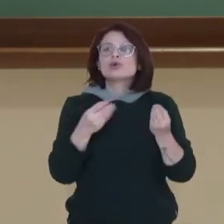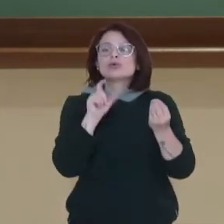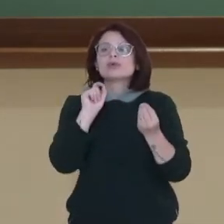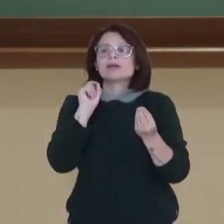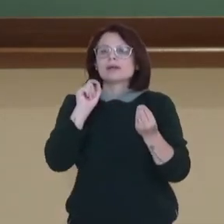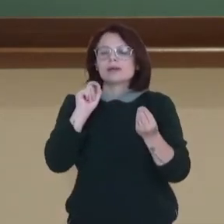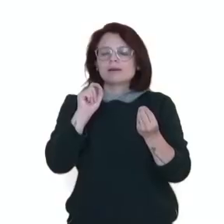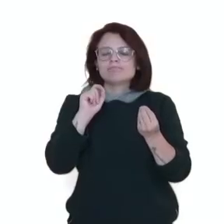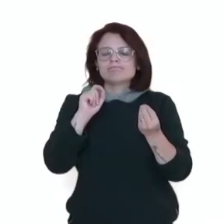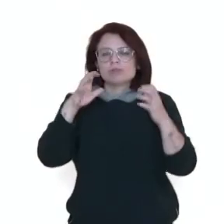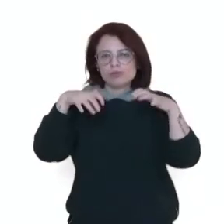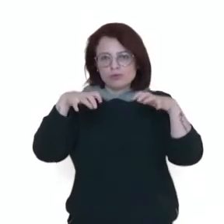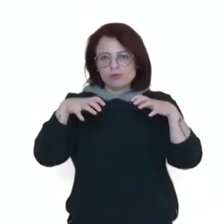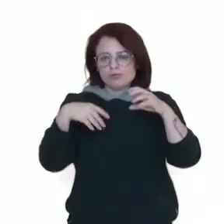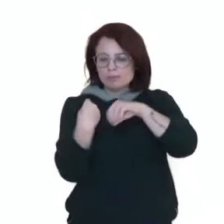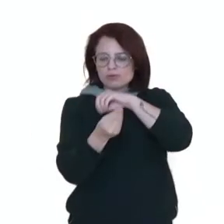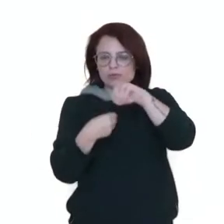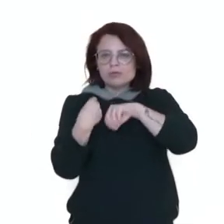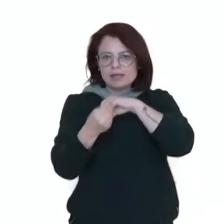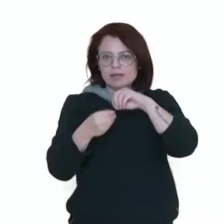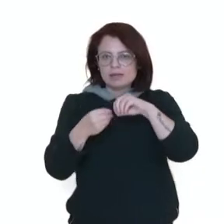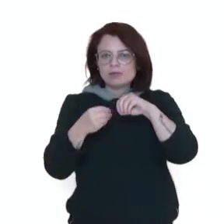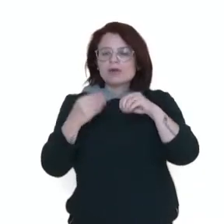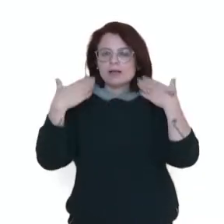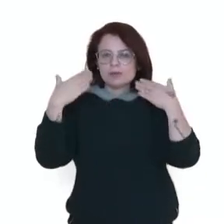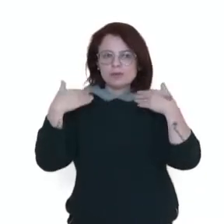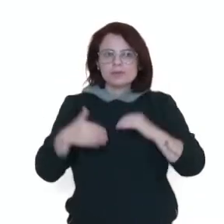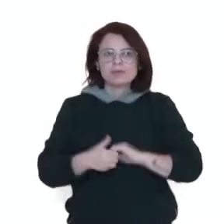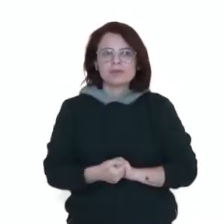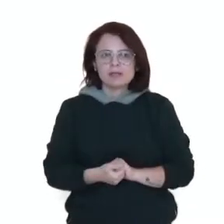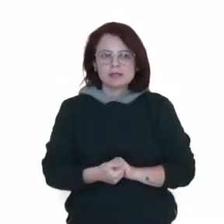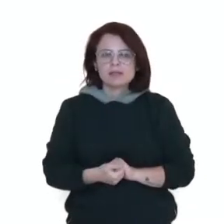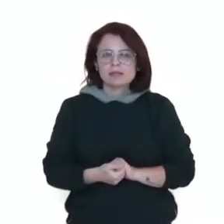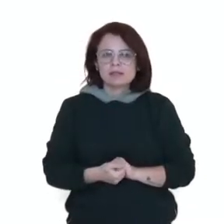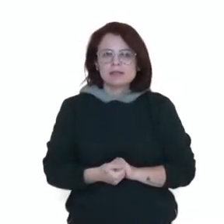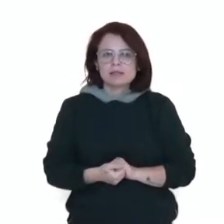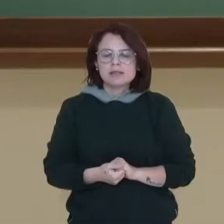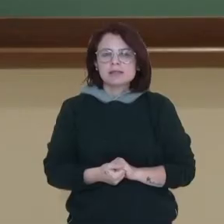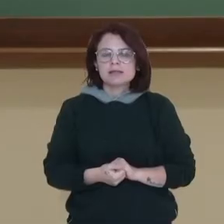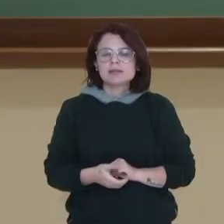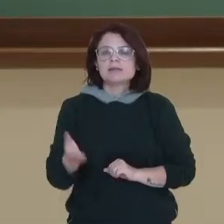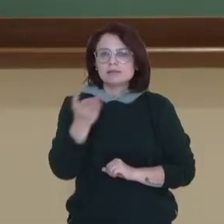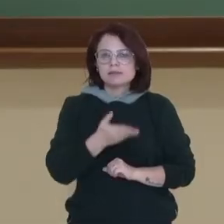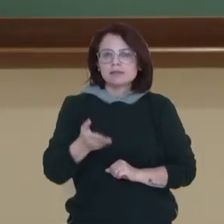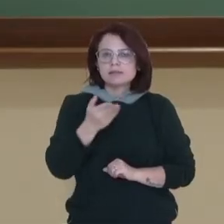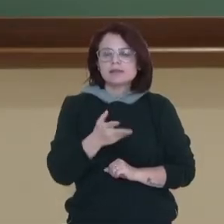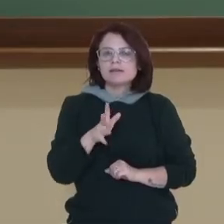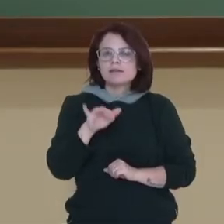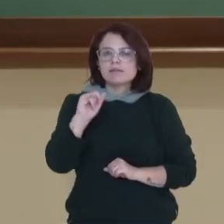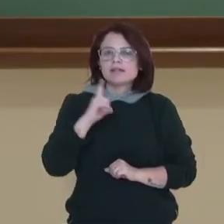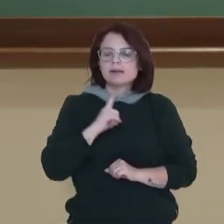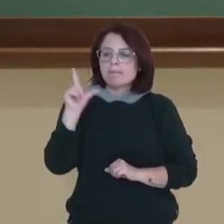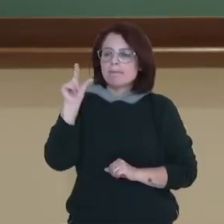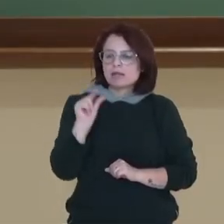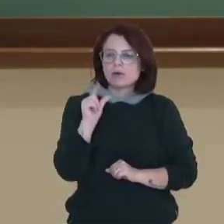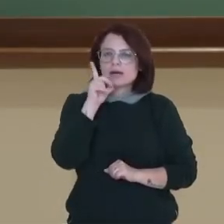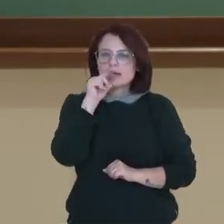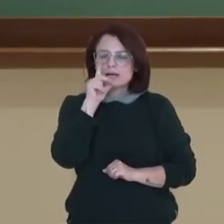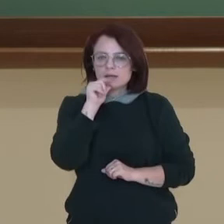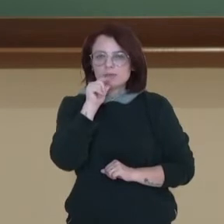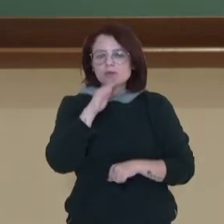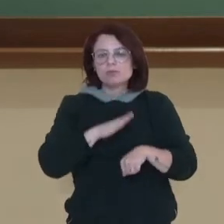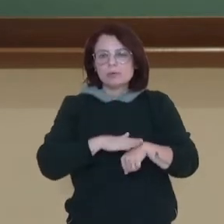certo? Então a evaporação da água para o ar diminui o potencial hídrico da folha, isso quer dizer que ela vai ter uma quantidade menor de água ali